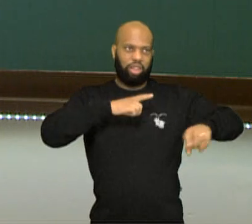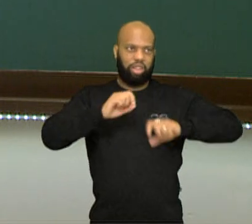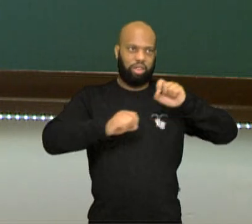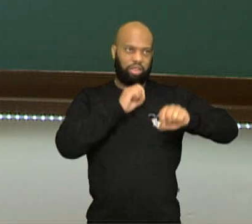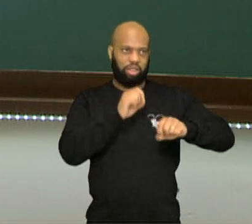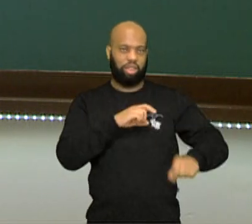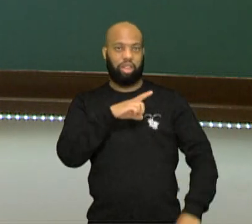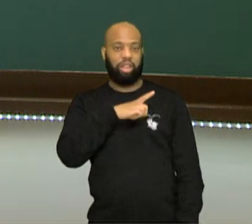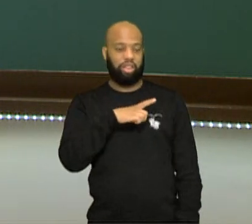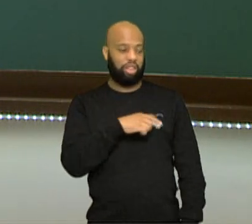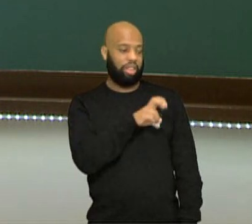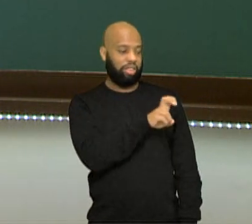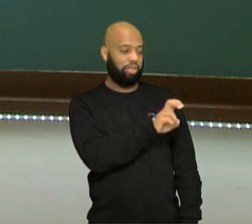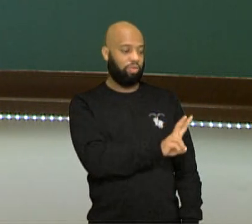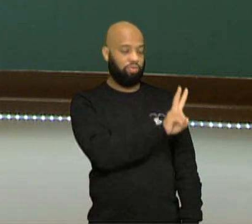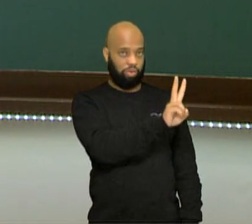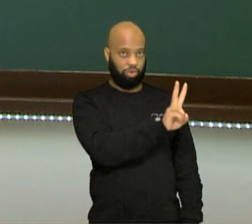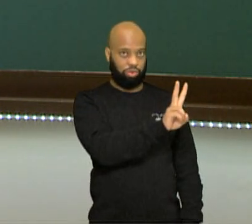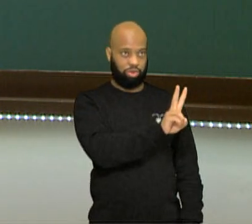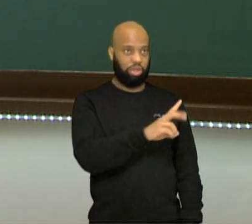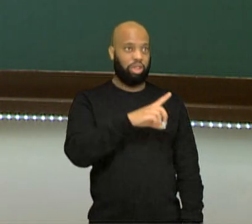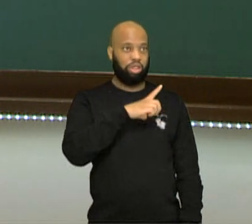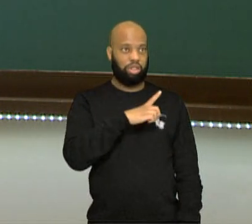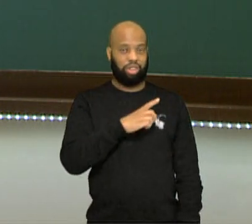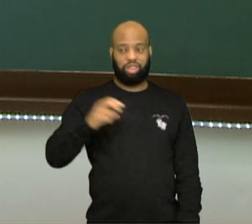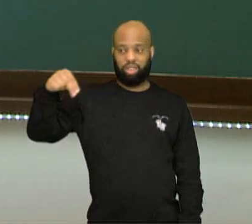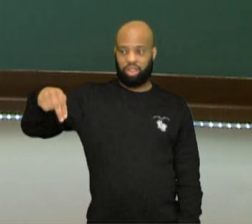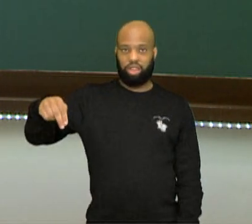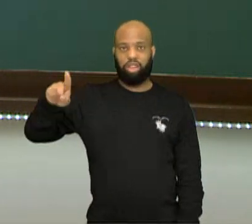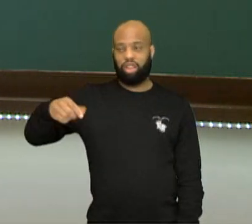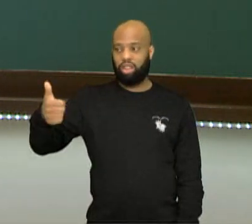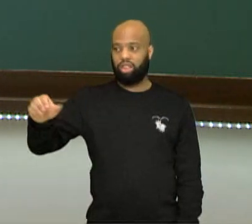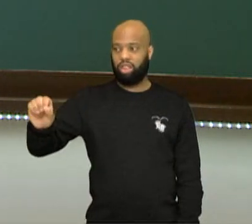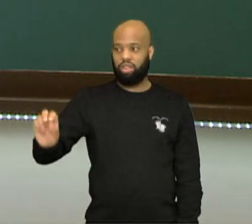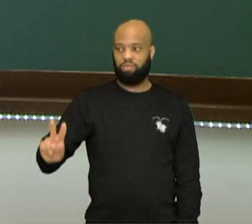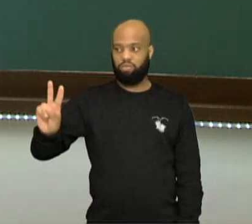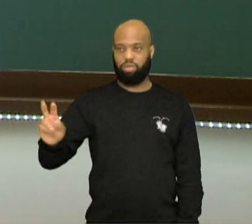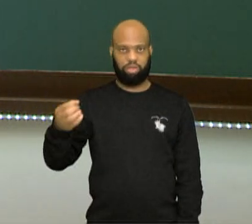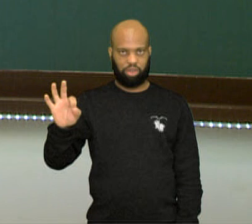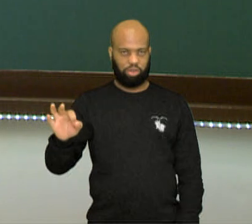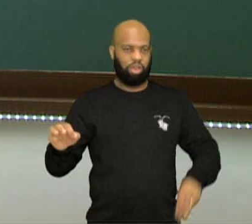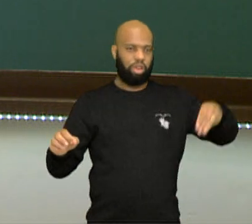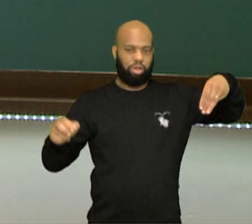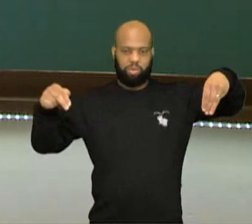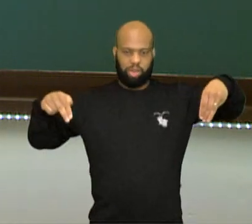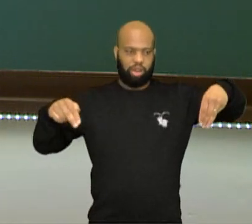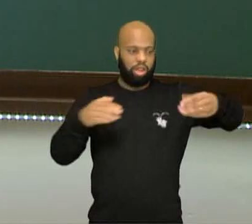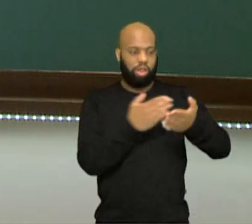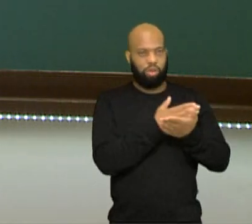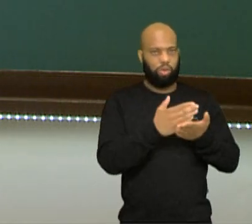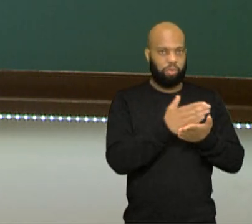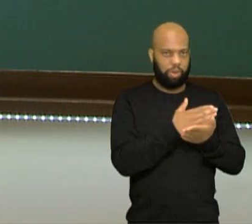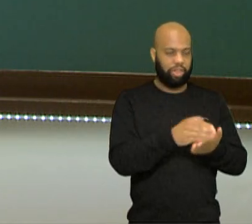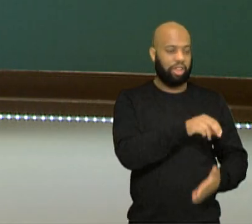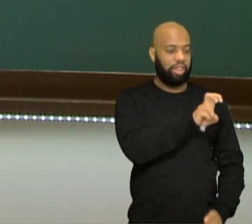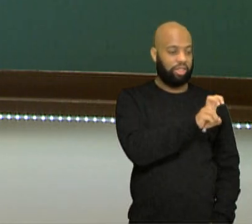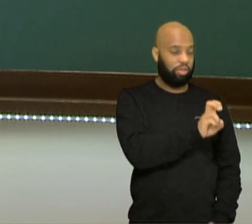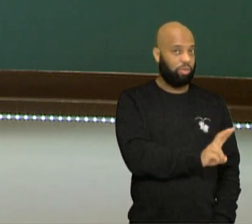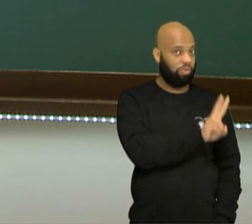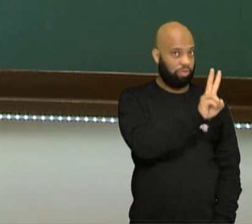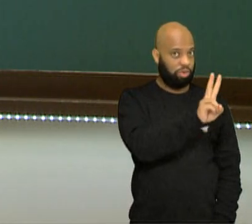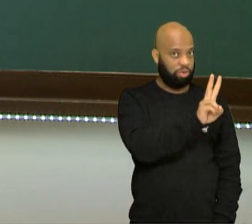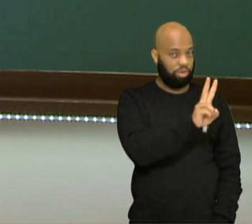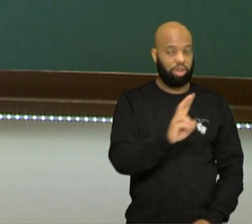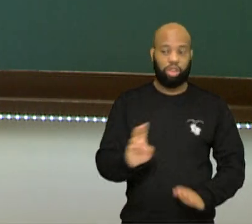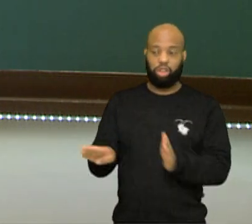volts, para a superfície equipotencial N, superfície de 10 volts. Então, ponto de saída, 5 volts, ponto de